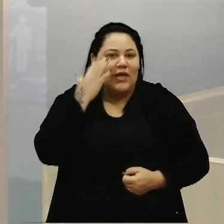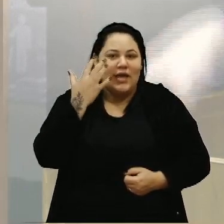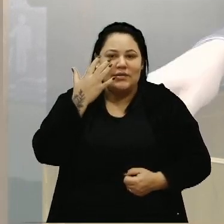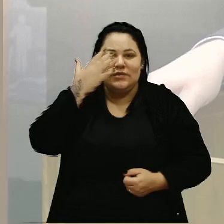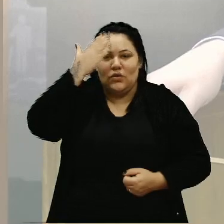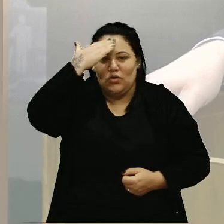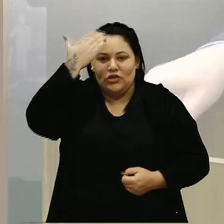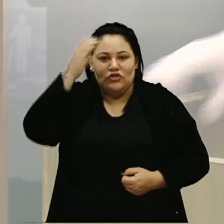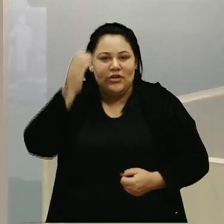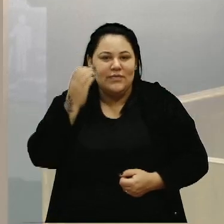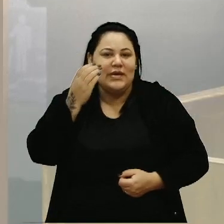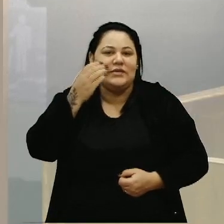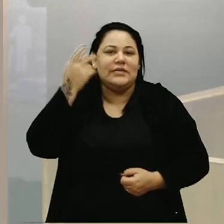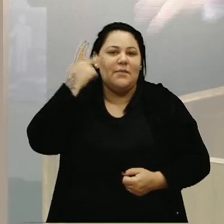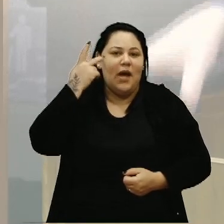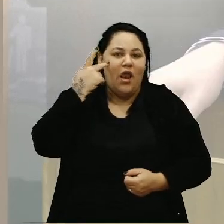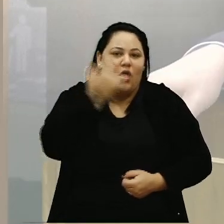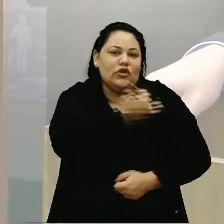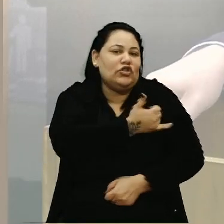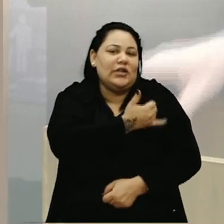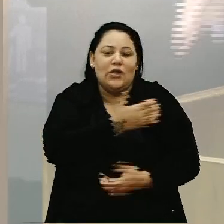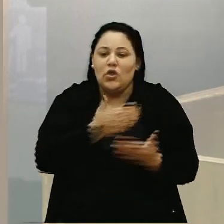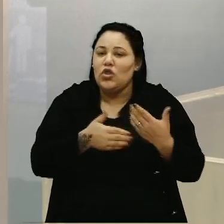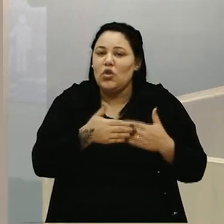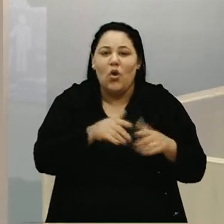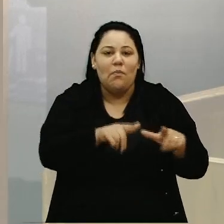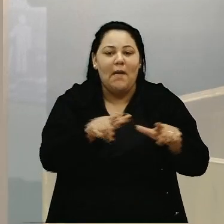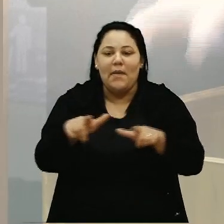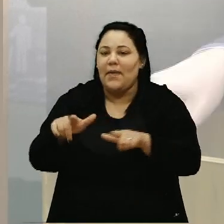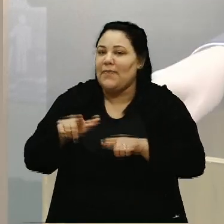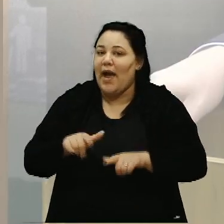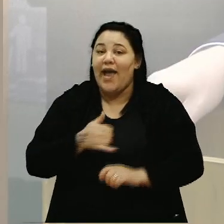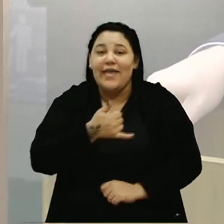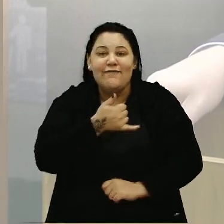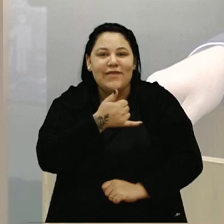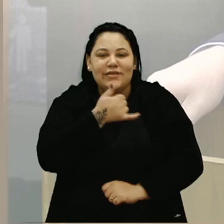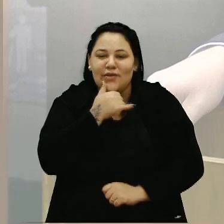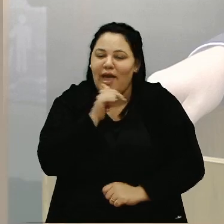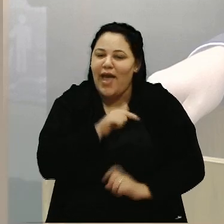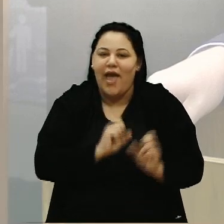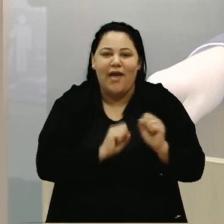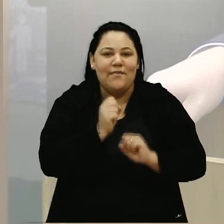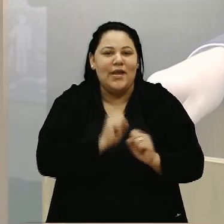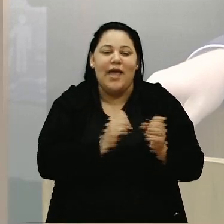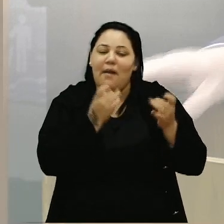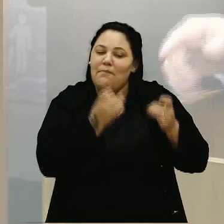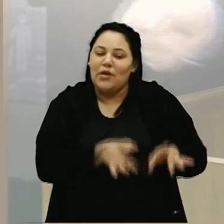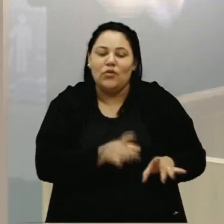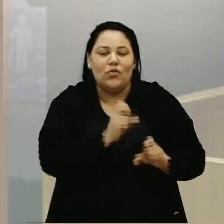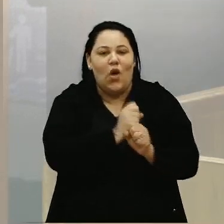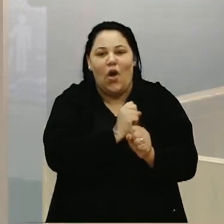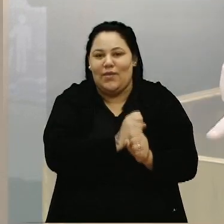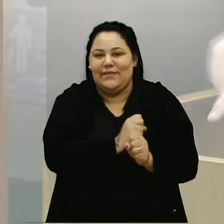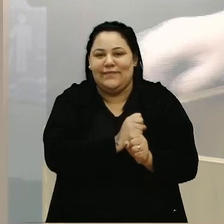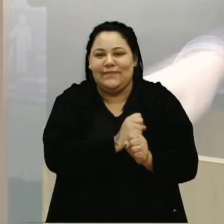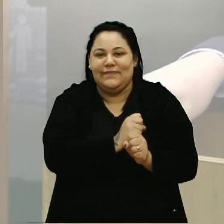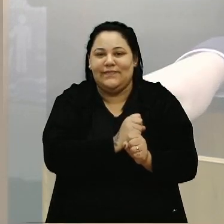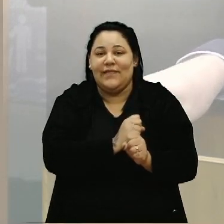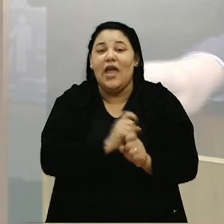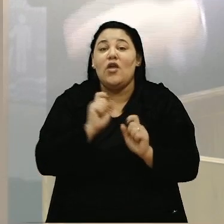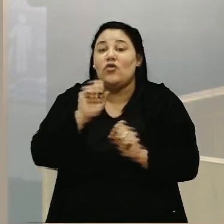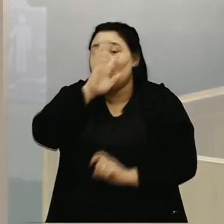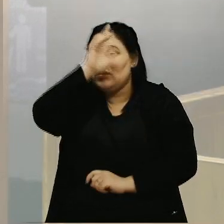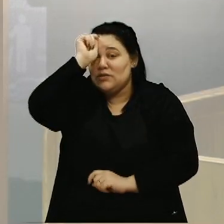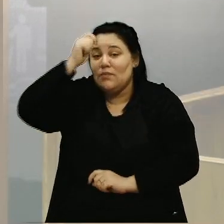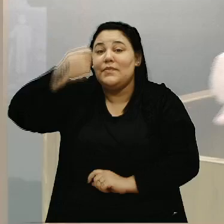São Paulo, no Rio de Janeiro, em todos os locais. Infelizmente, essa empresa abandonou a obra e o que o município tem que